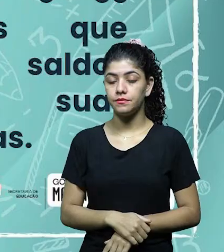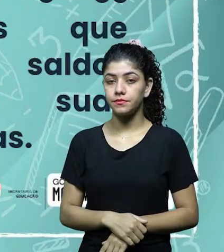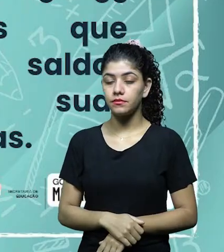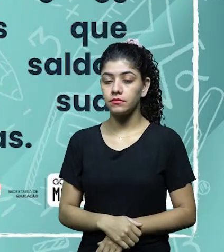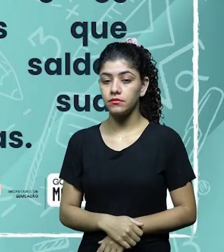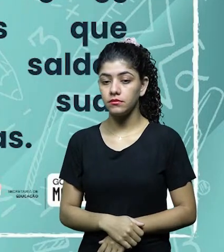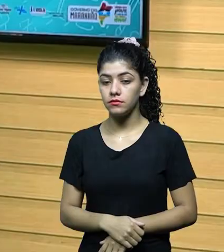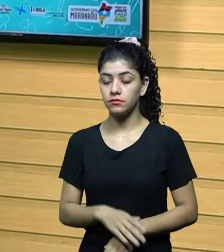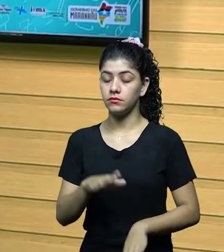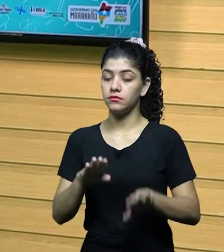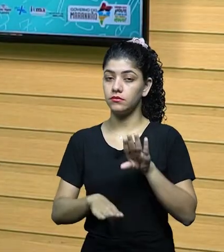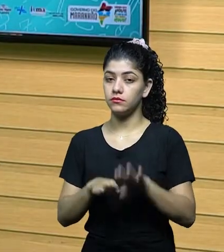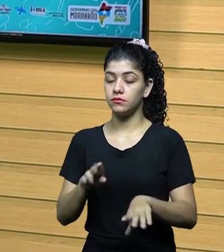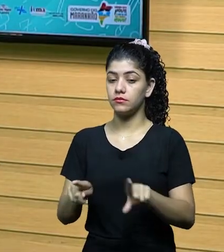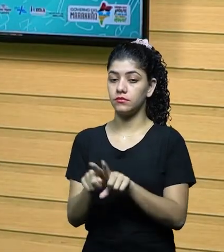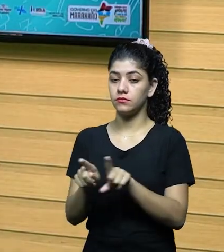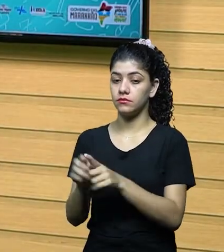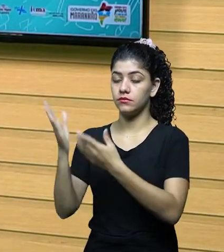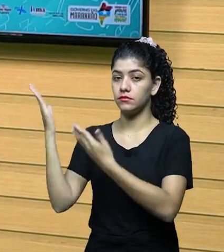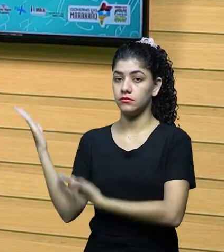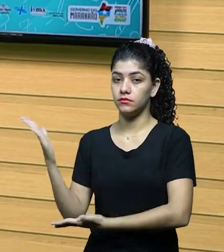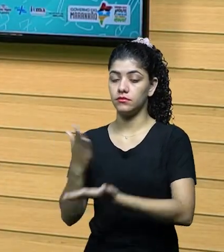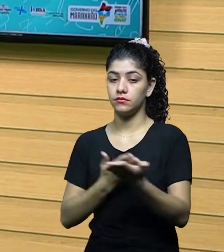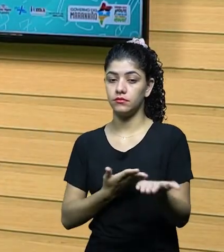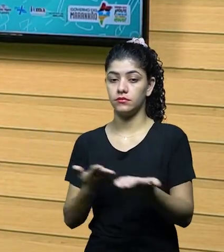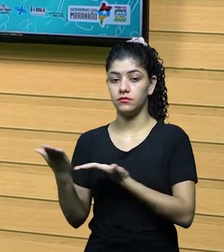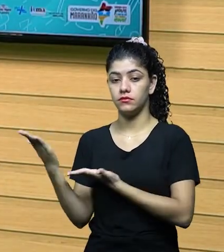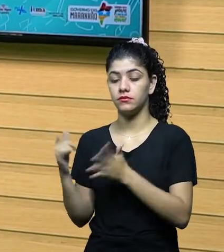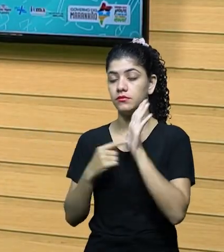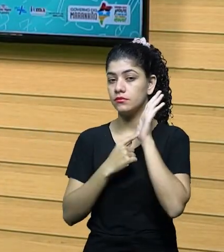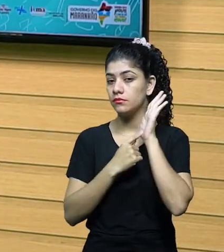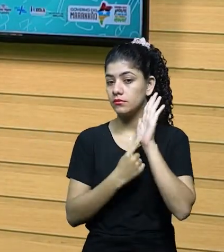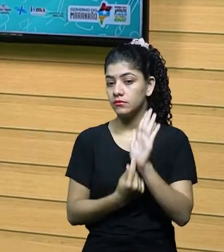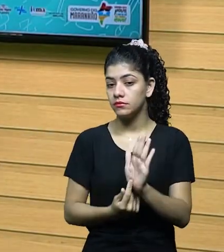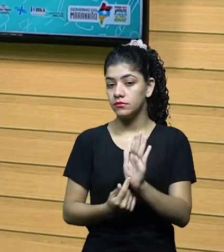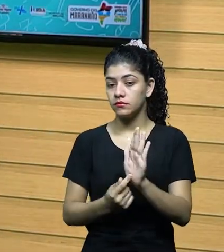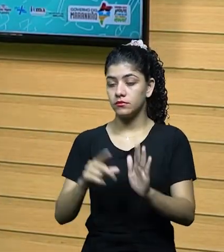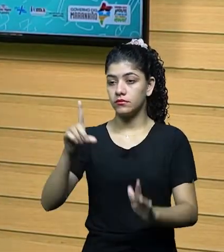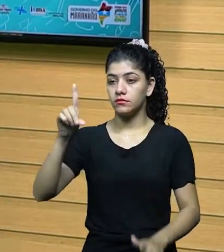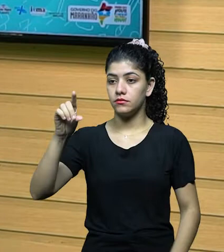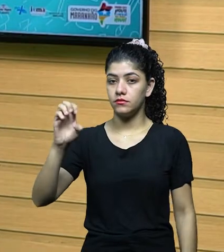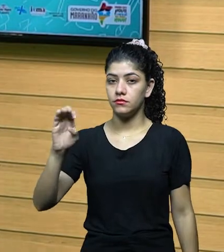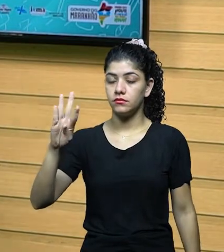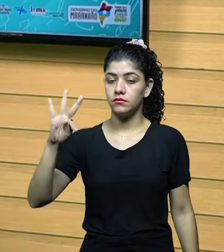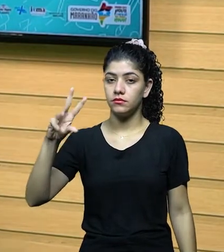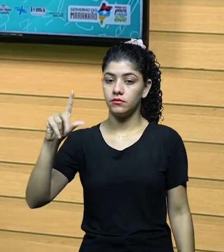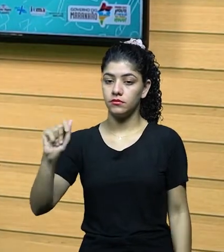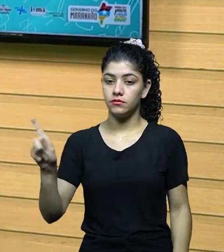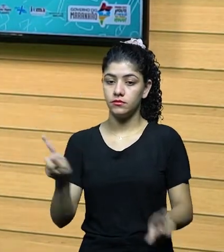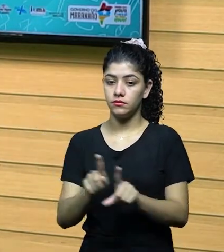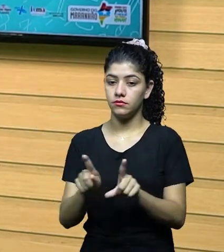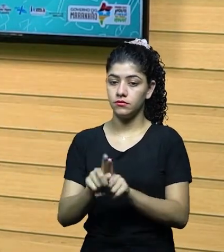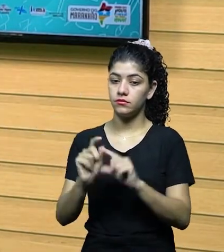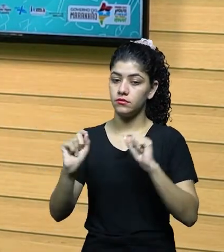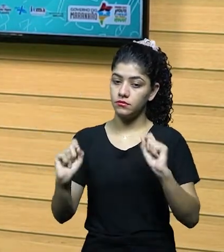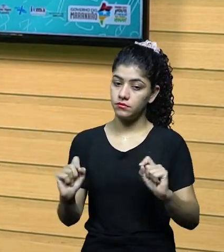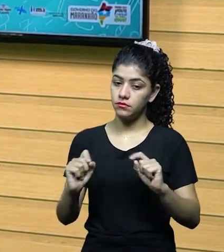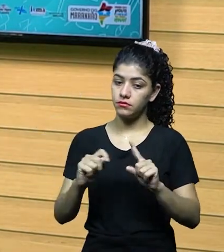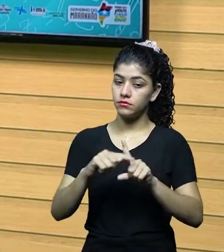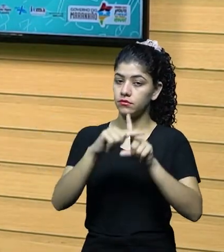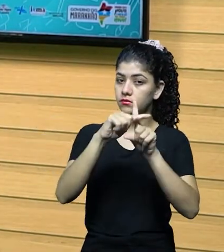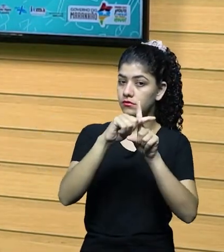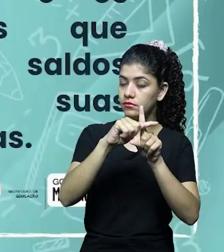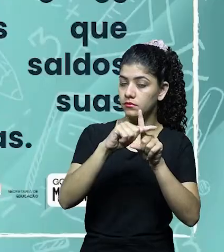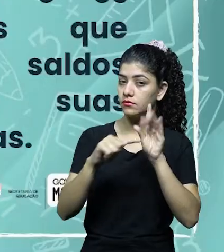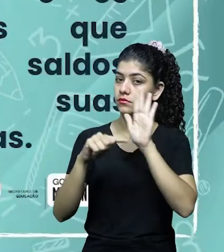determinadas contas. Então, alguns extratos também eles se apresentam da seguinte forma. Ele não mostra se é débito ou se é crédito, mas ele bota o sinalzinho